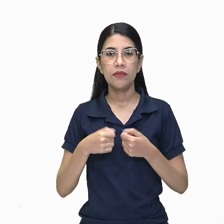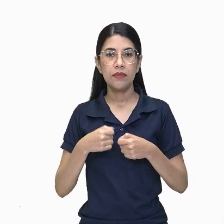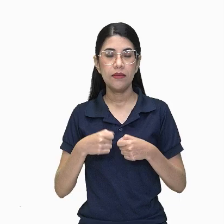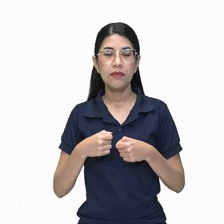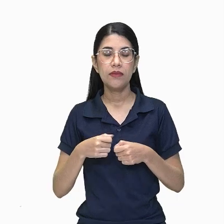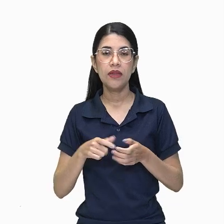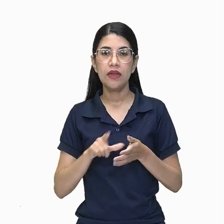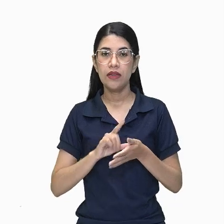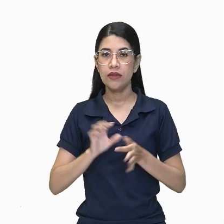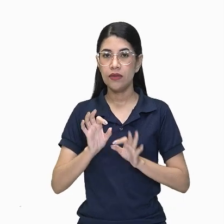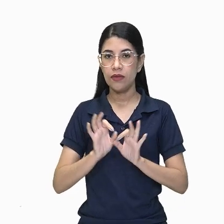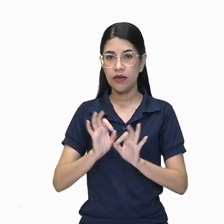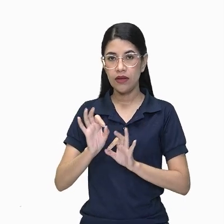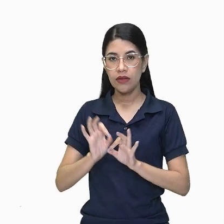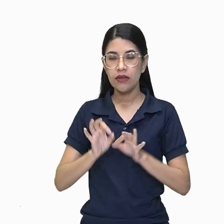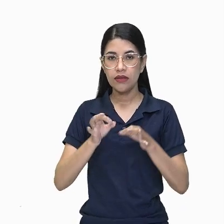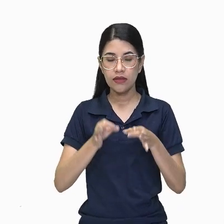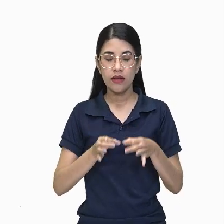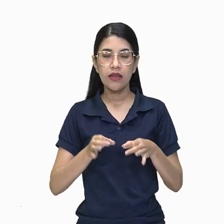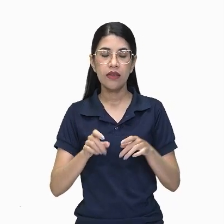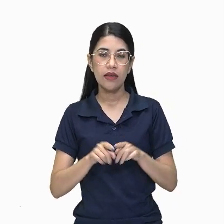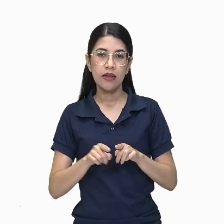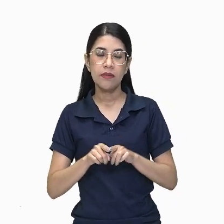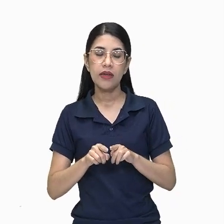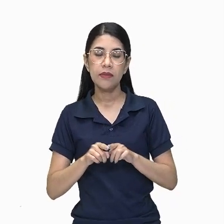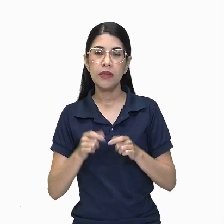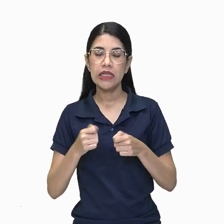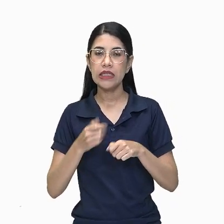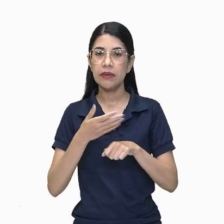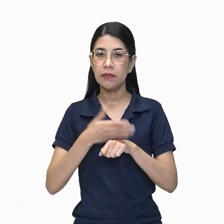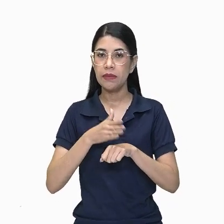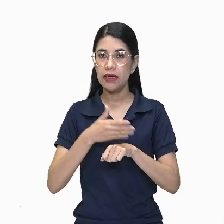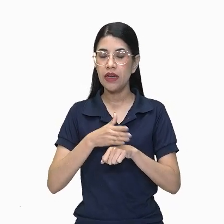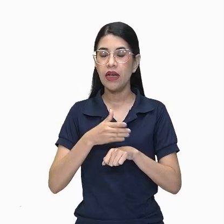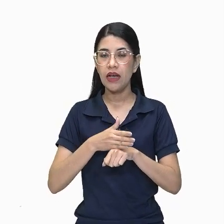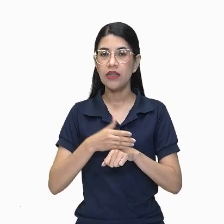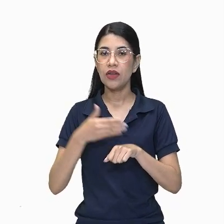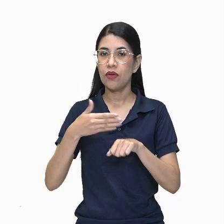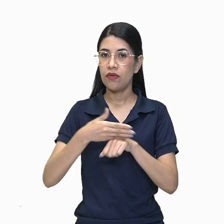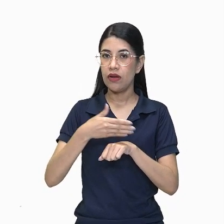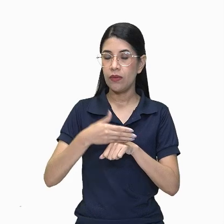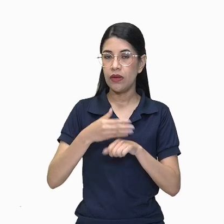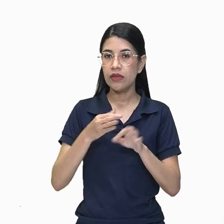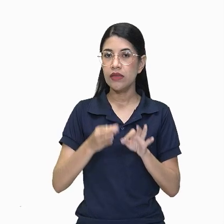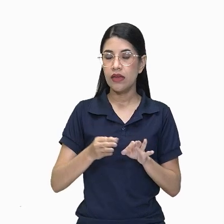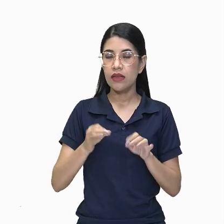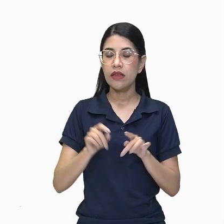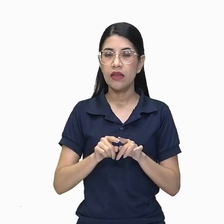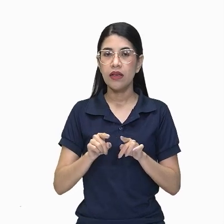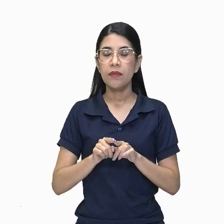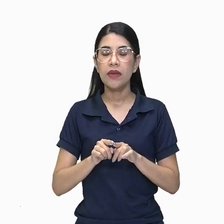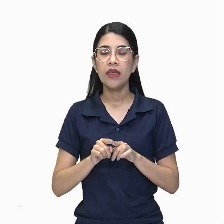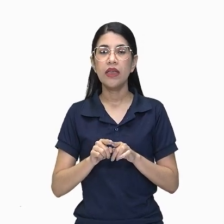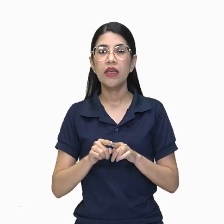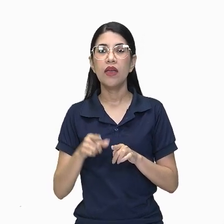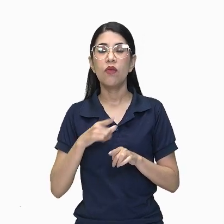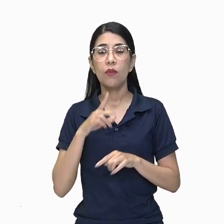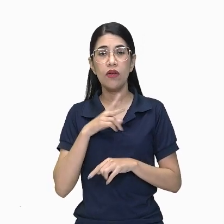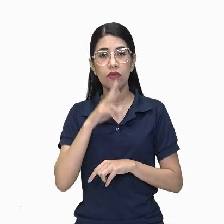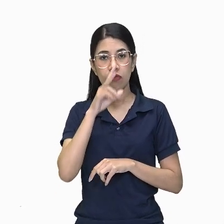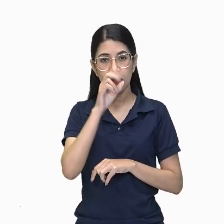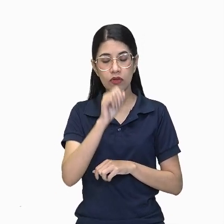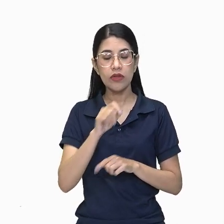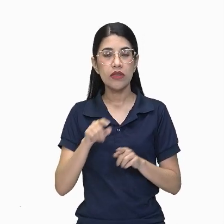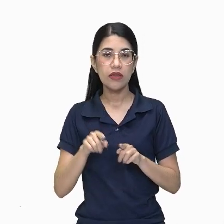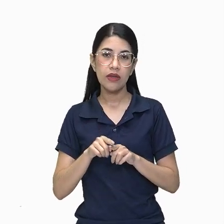ser planejada, ela precisa ser executada com uma certa frequência e com uma certa intensidade